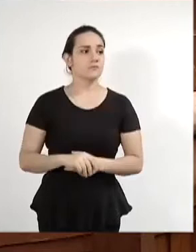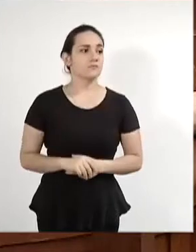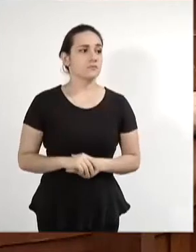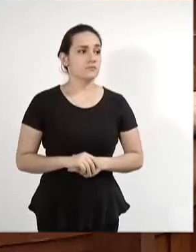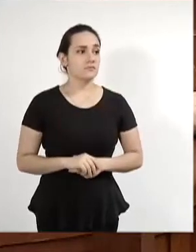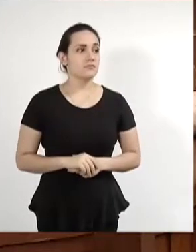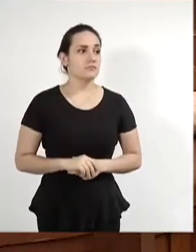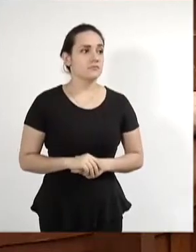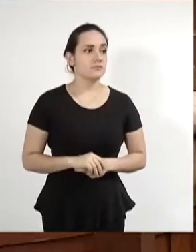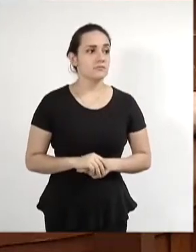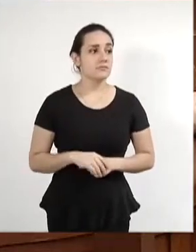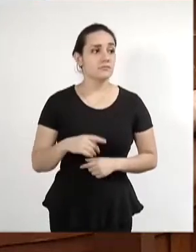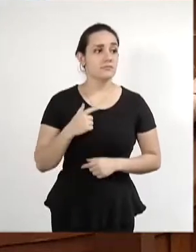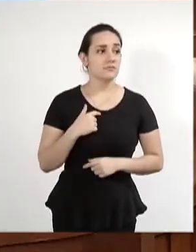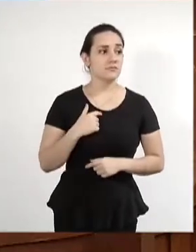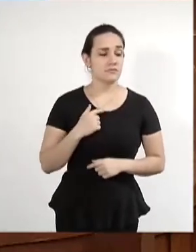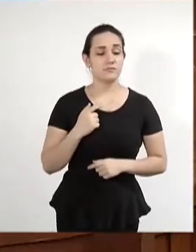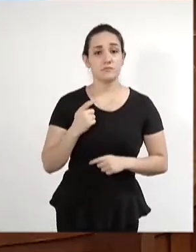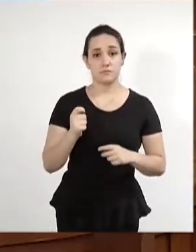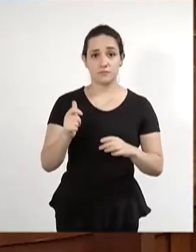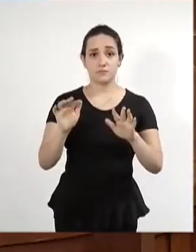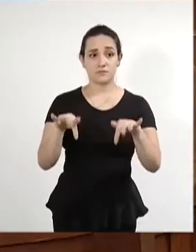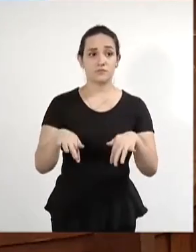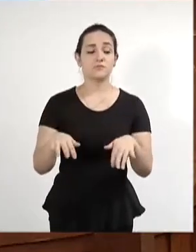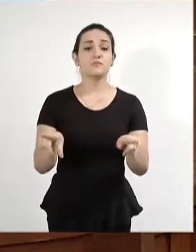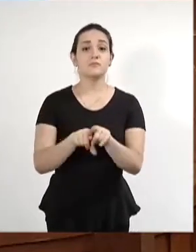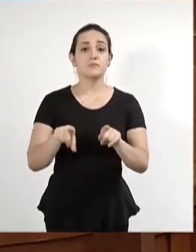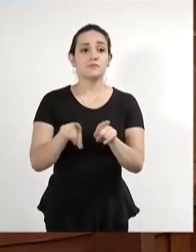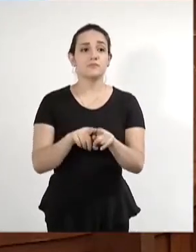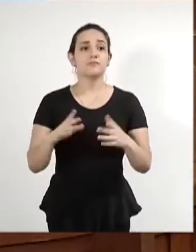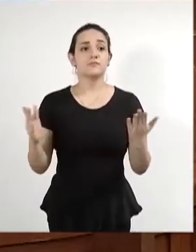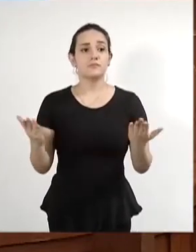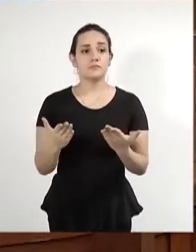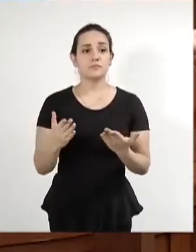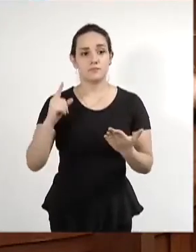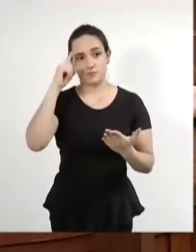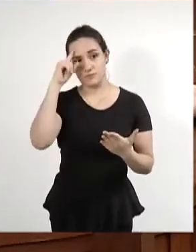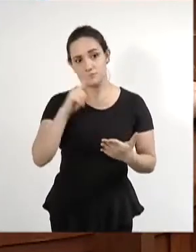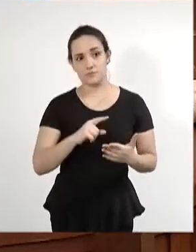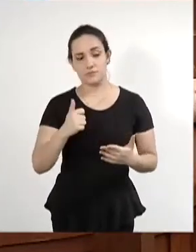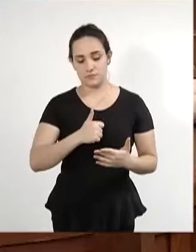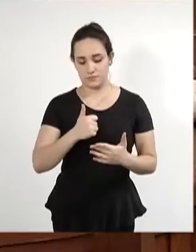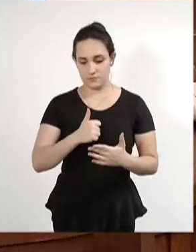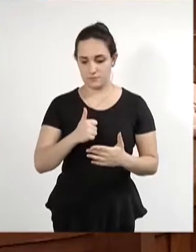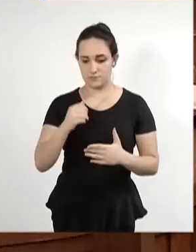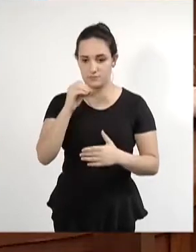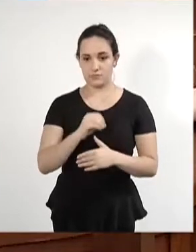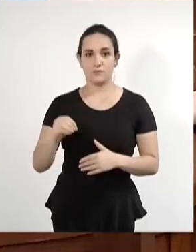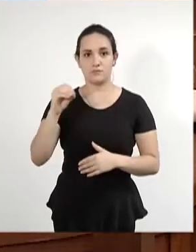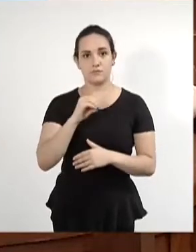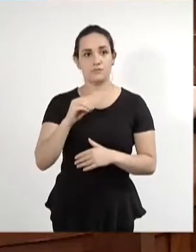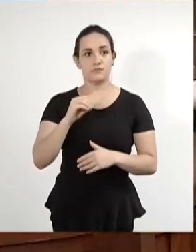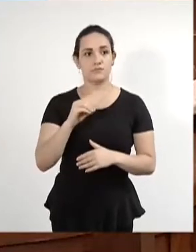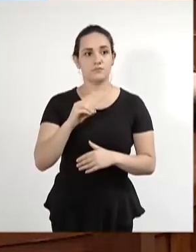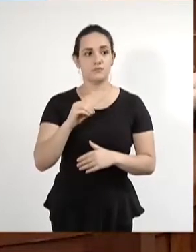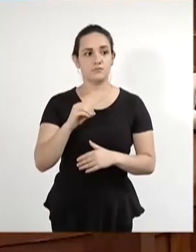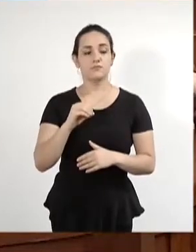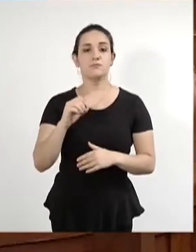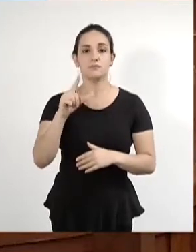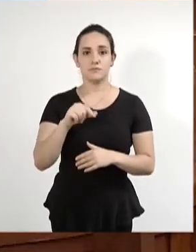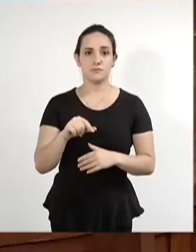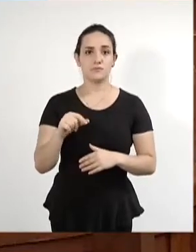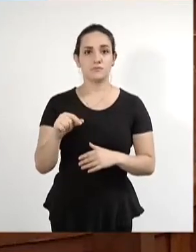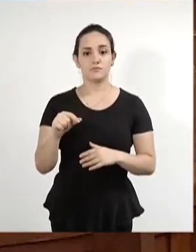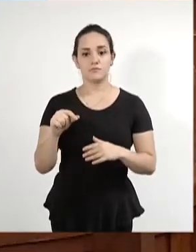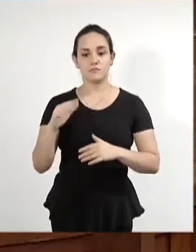Já estou na finalização, senhor presidente, e o encerramento no dia 1º/10, com a tarde cultural no